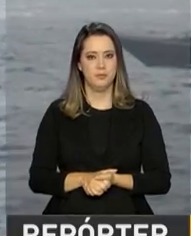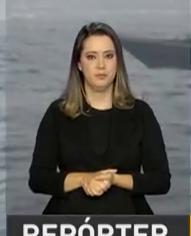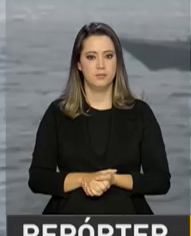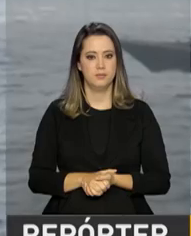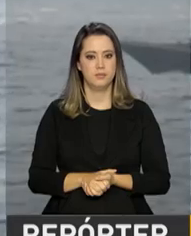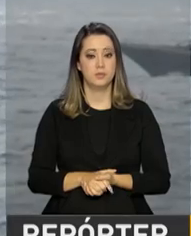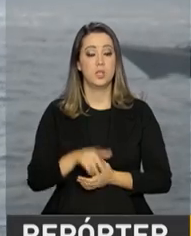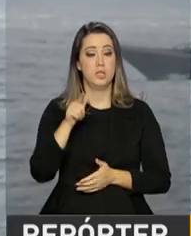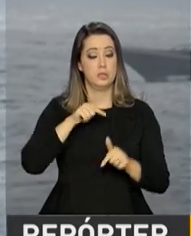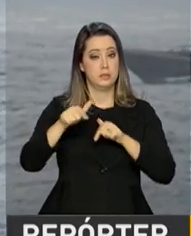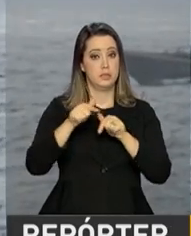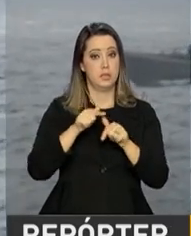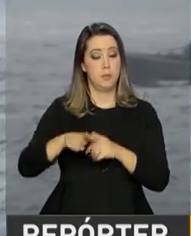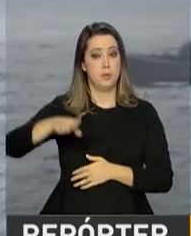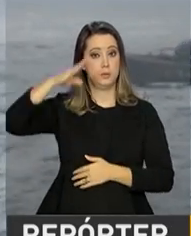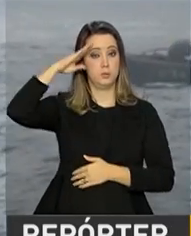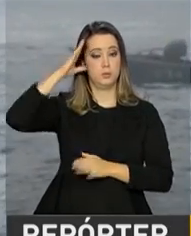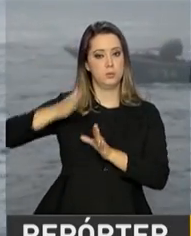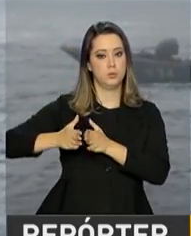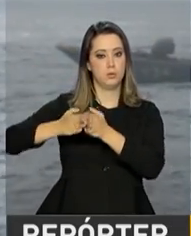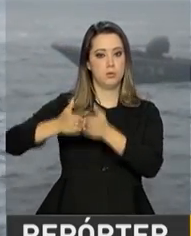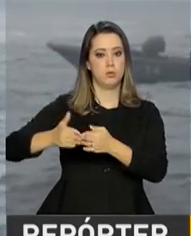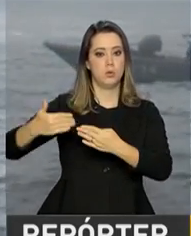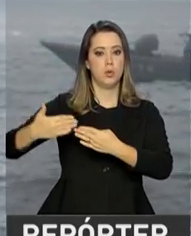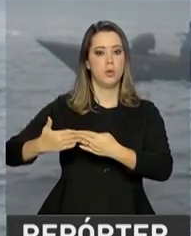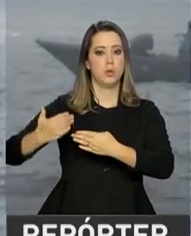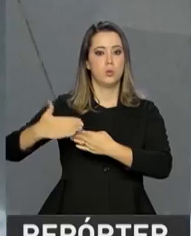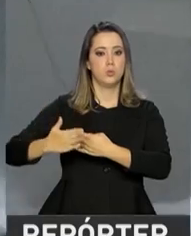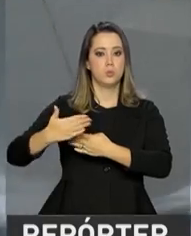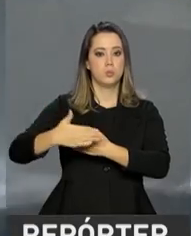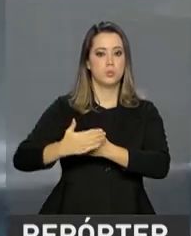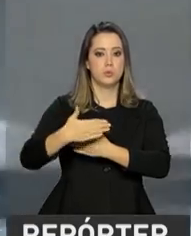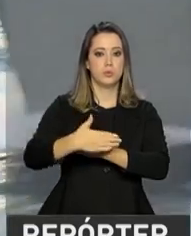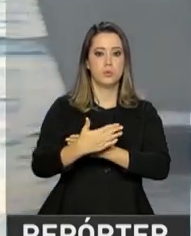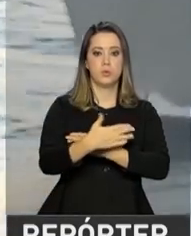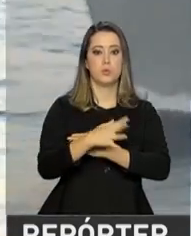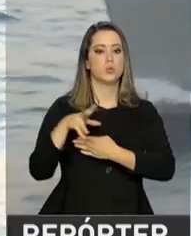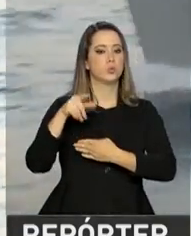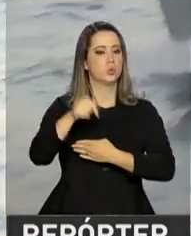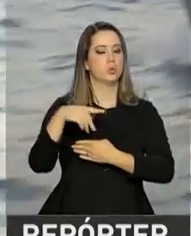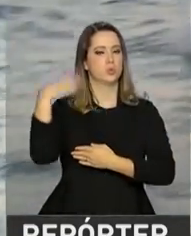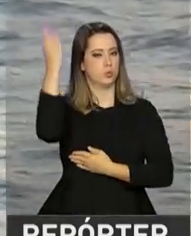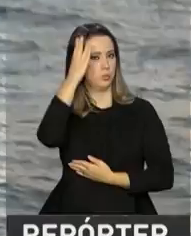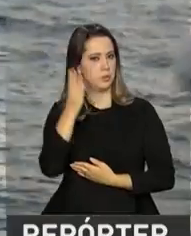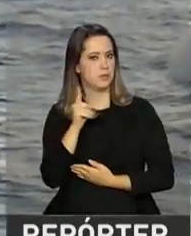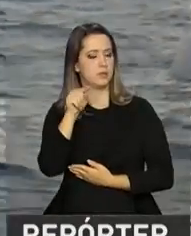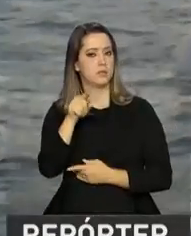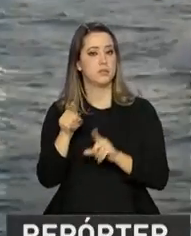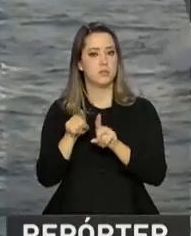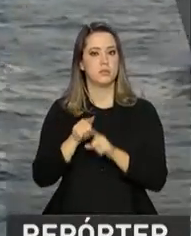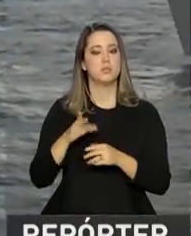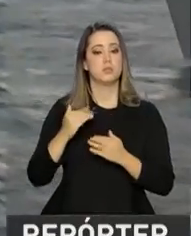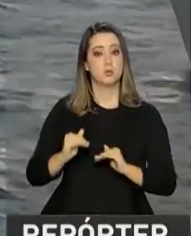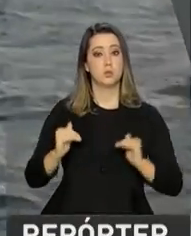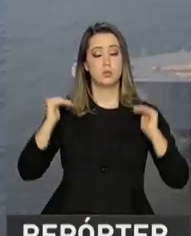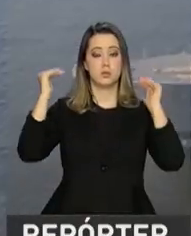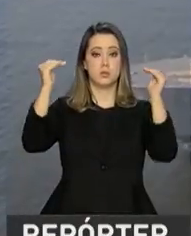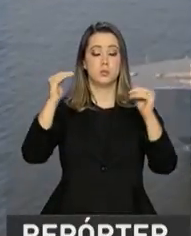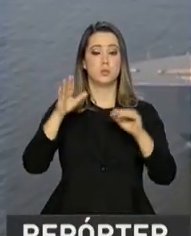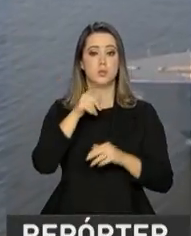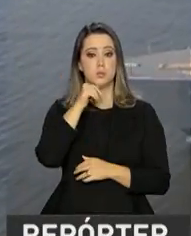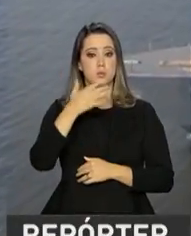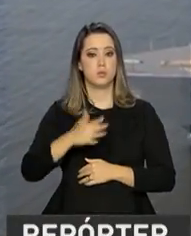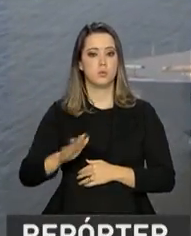É papel da Marinha proteger toda a área do litoral brasileiro e garantir a soberania no mar. Sabe o que isso significa?